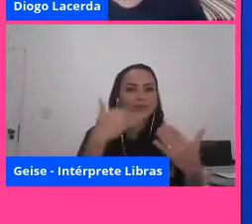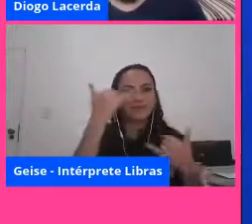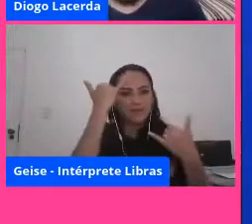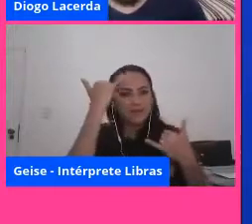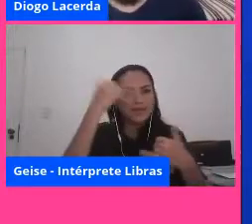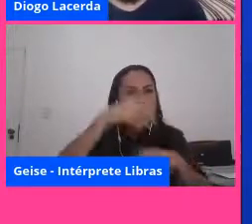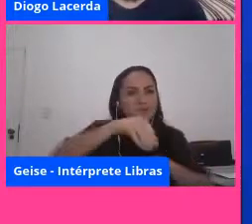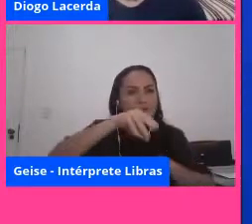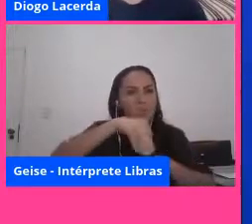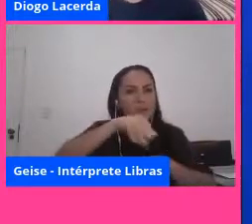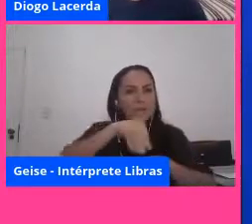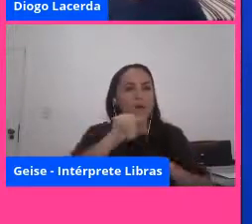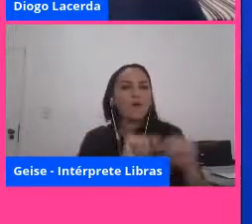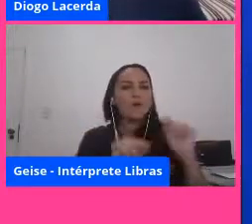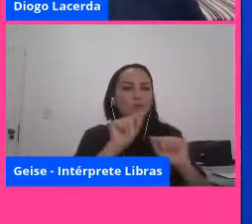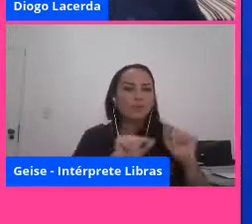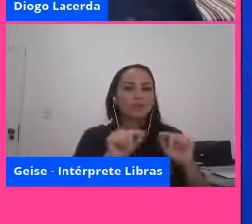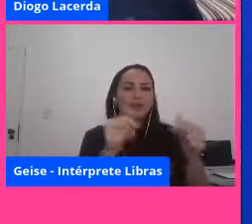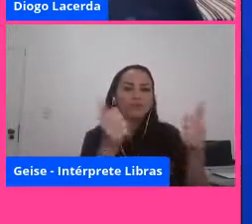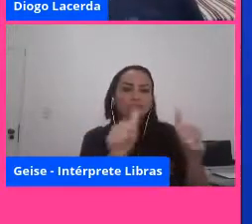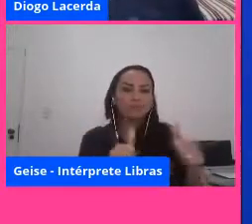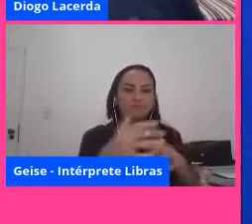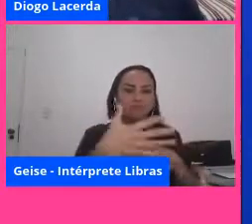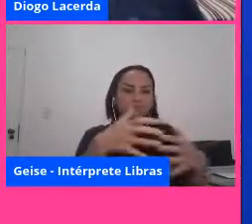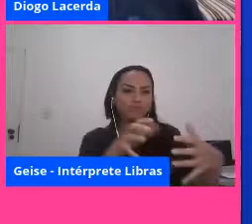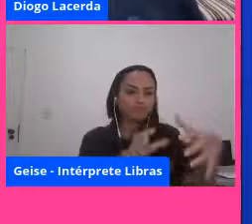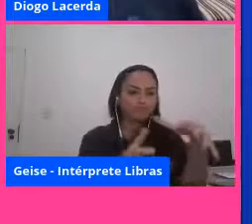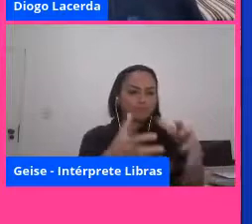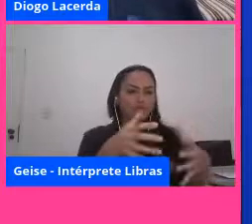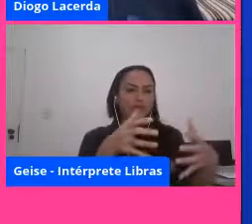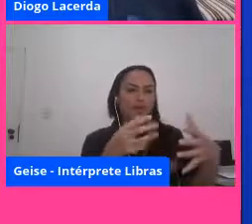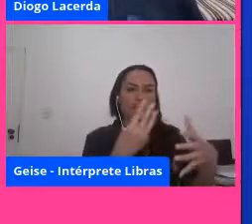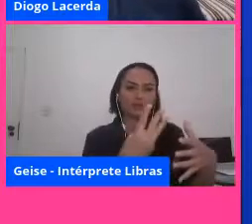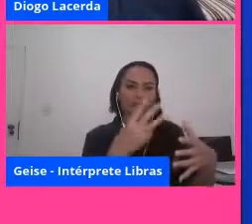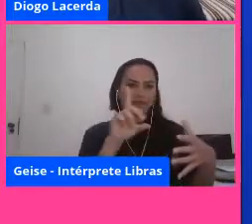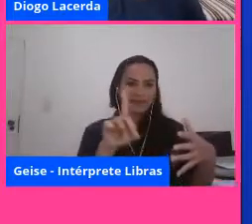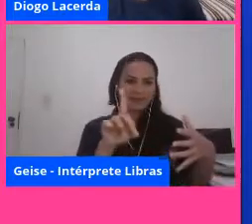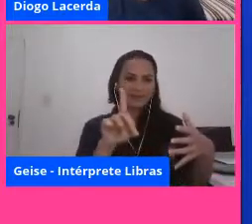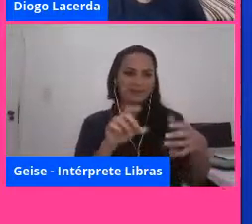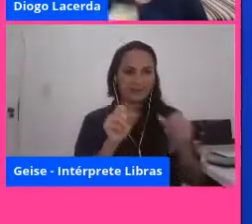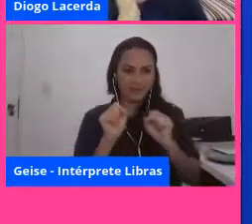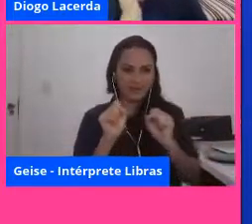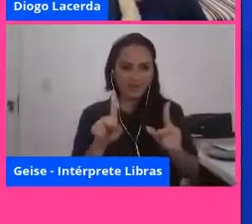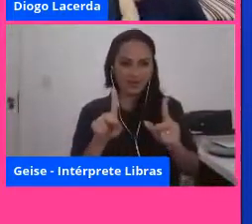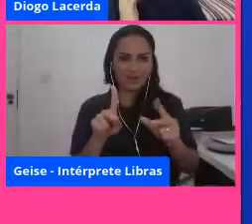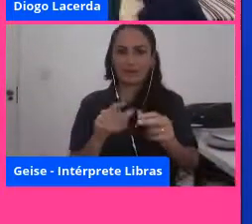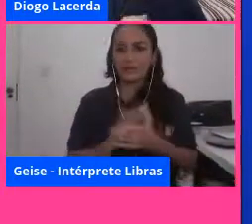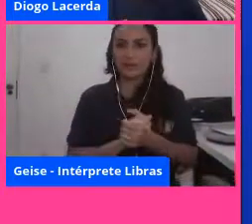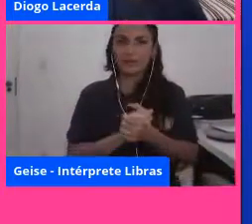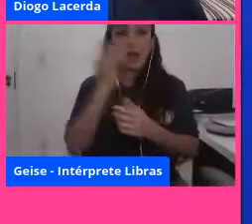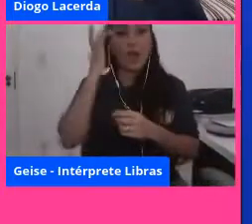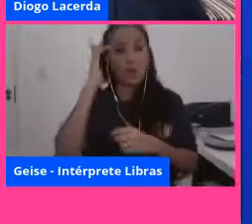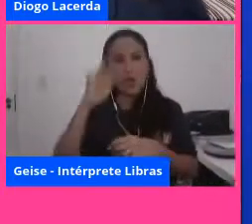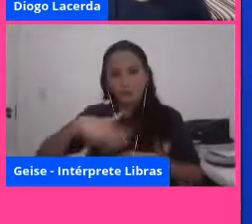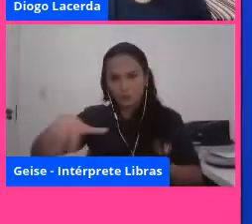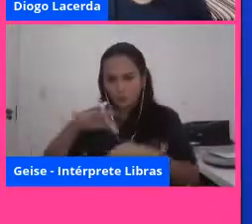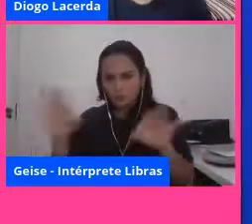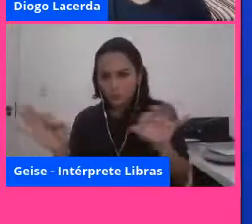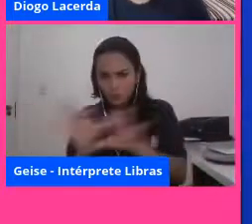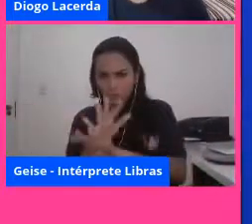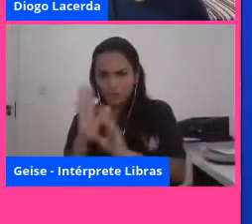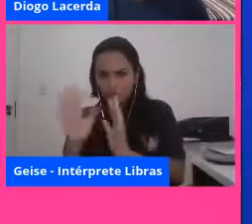impressão 3D, do que é modelagem 3D. Tá ok? Então, acho que todo mundo já chegou nessa parte, né? De baixar o software e baixar o Design